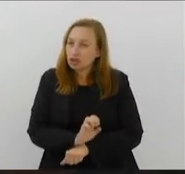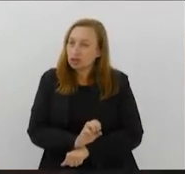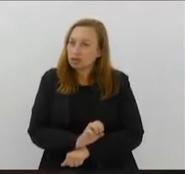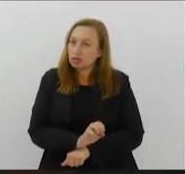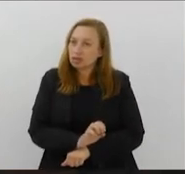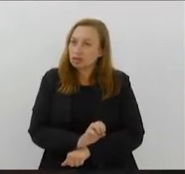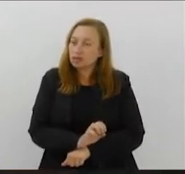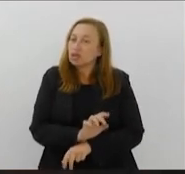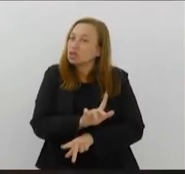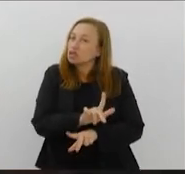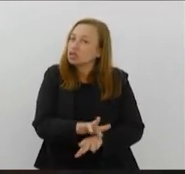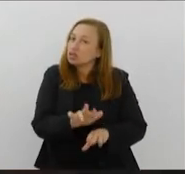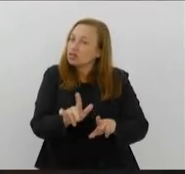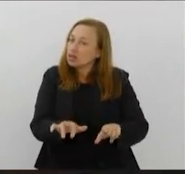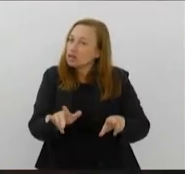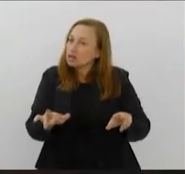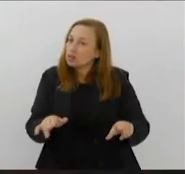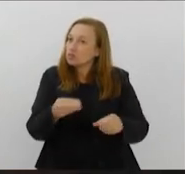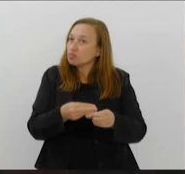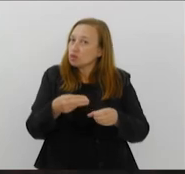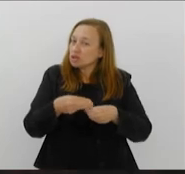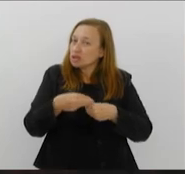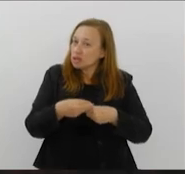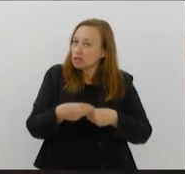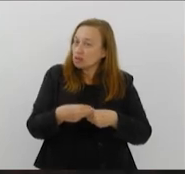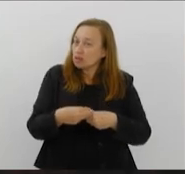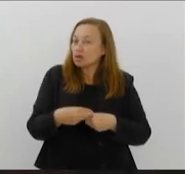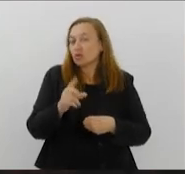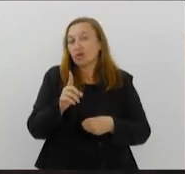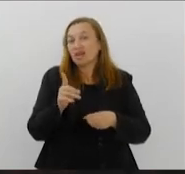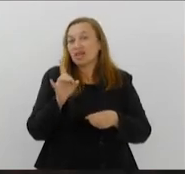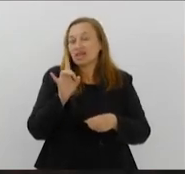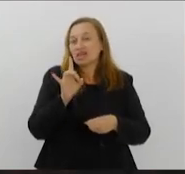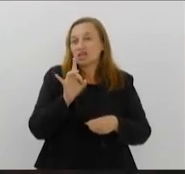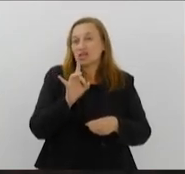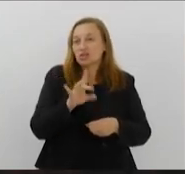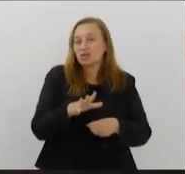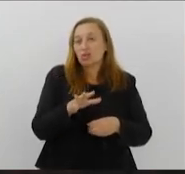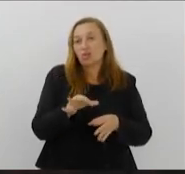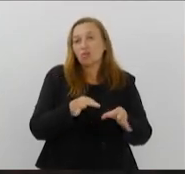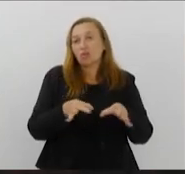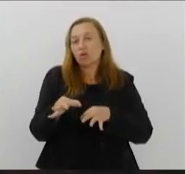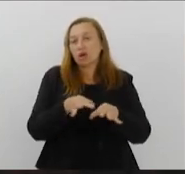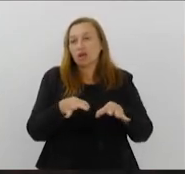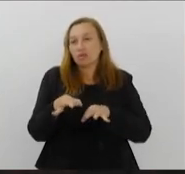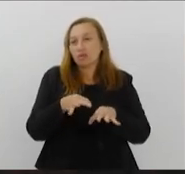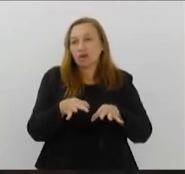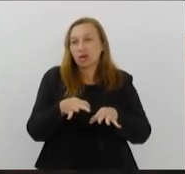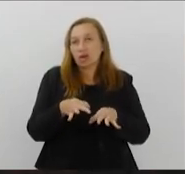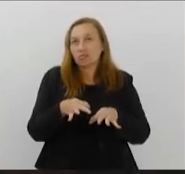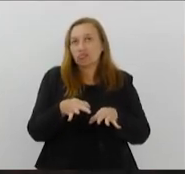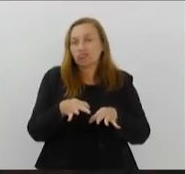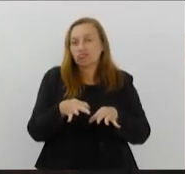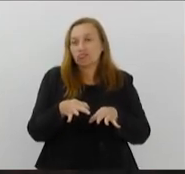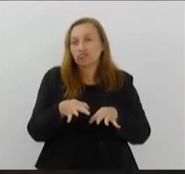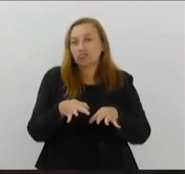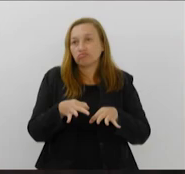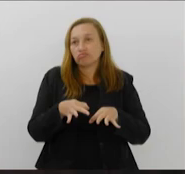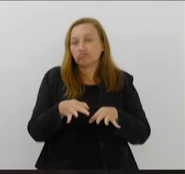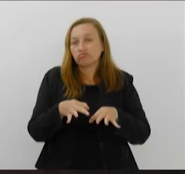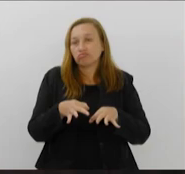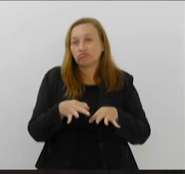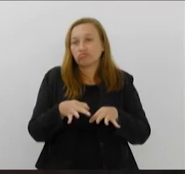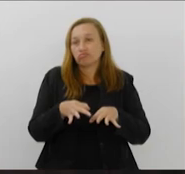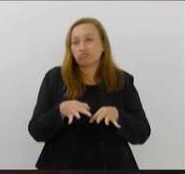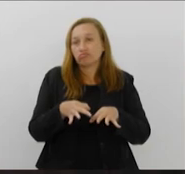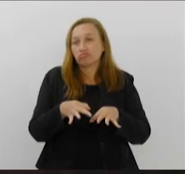em diversos municípios. Não é exatamente um programa de